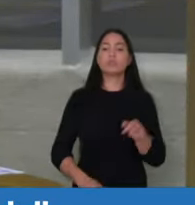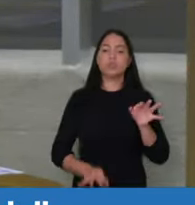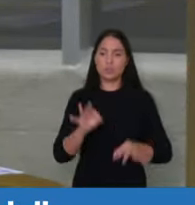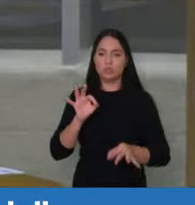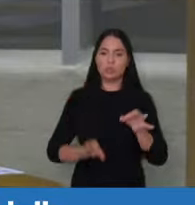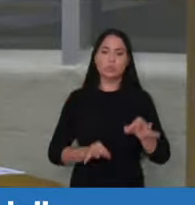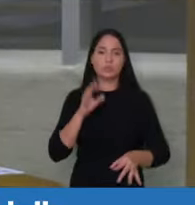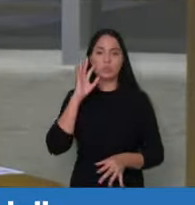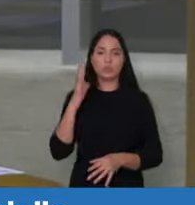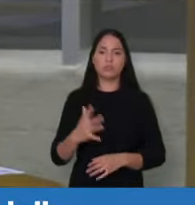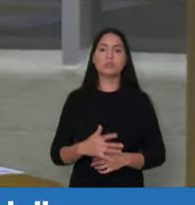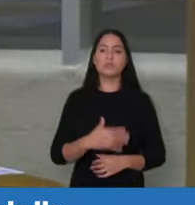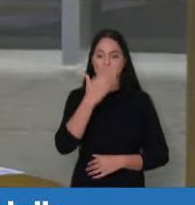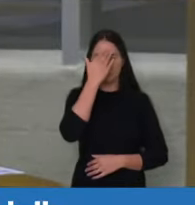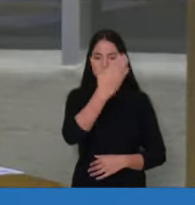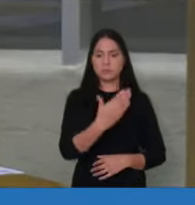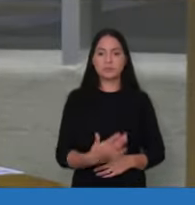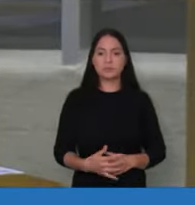Muito obrigada.